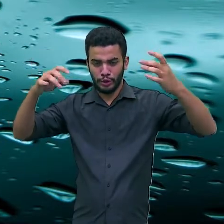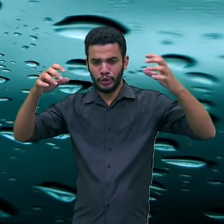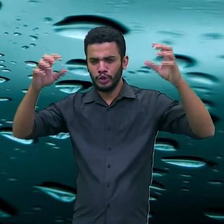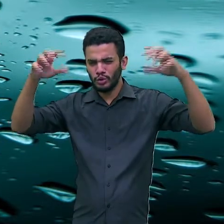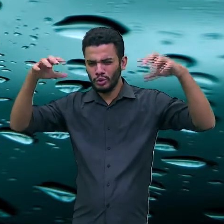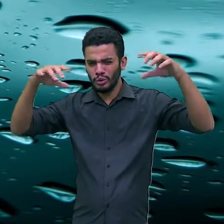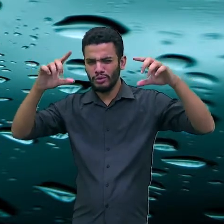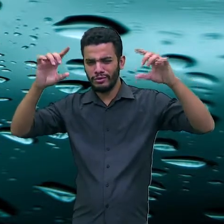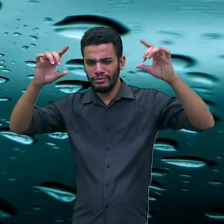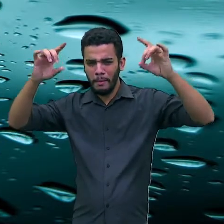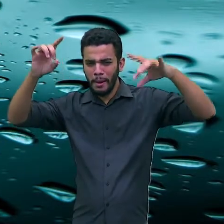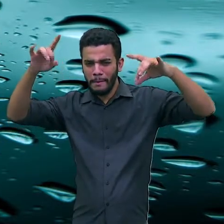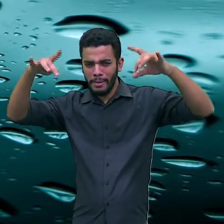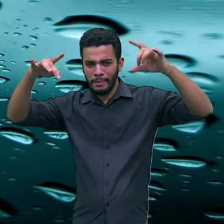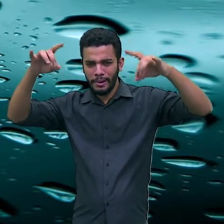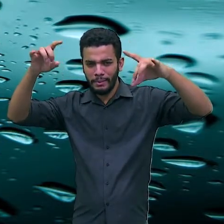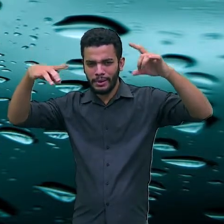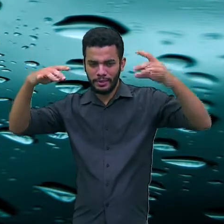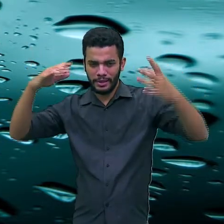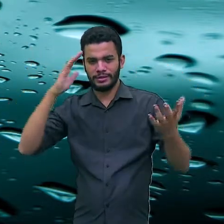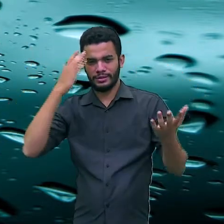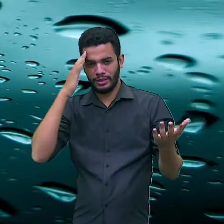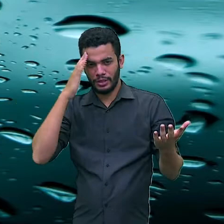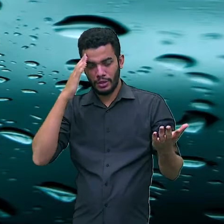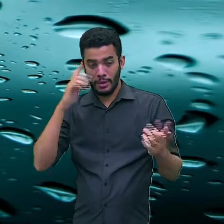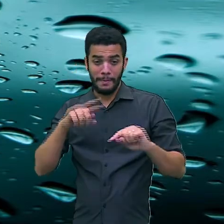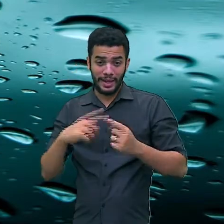Observe também que quando falo serenou,